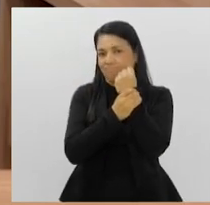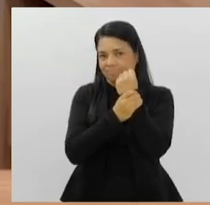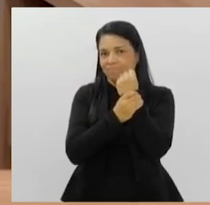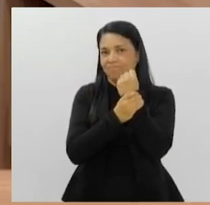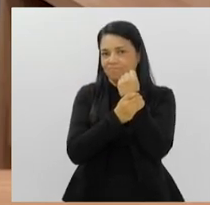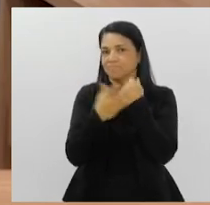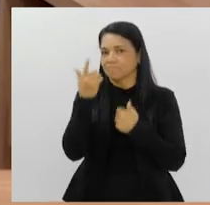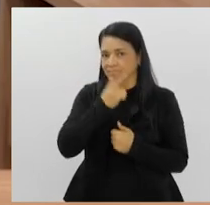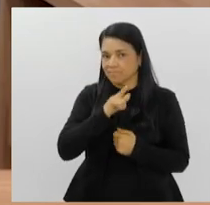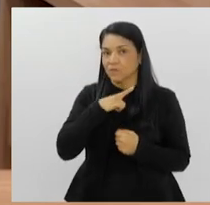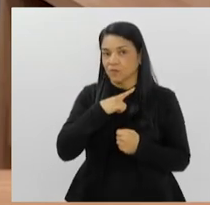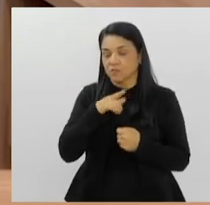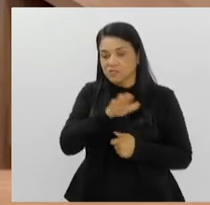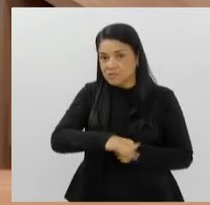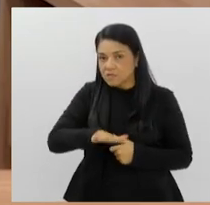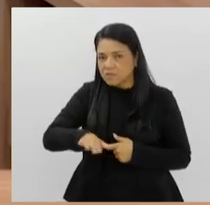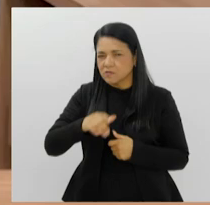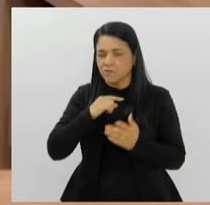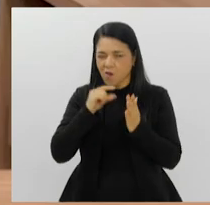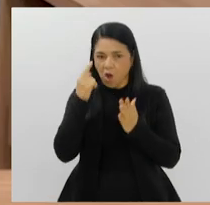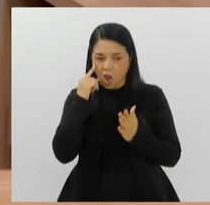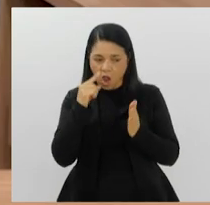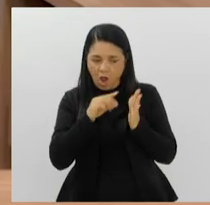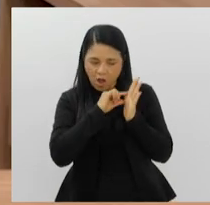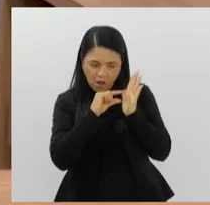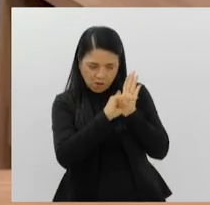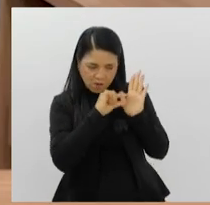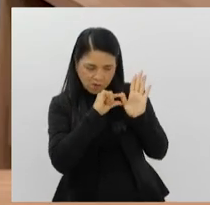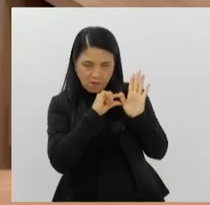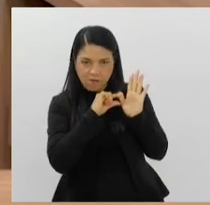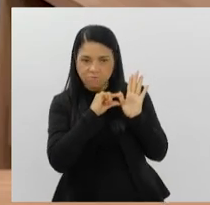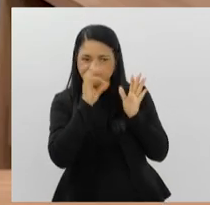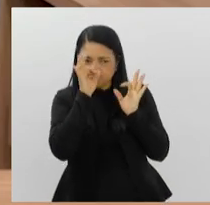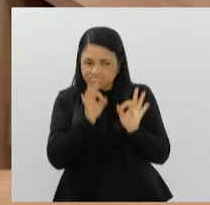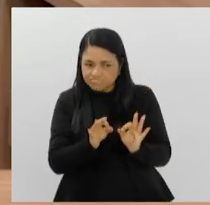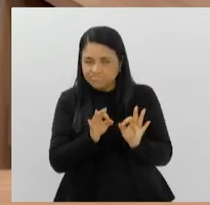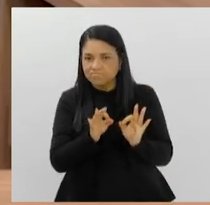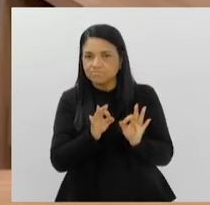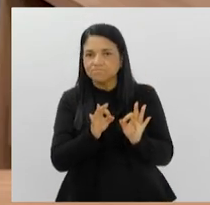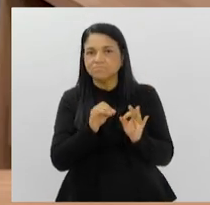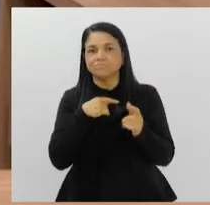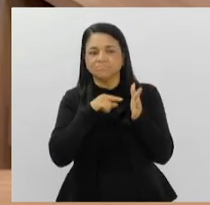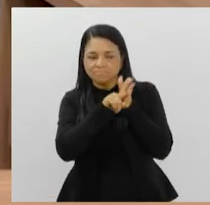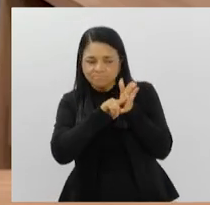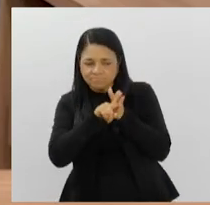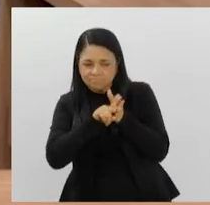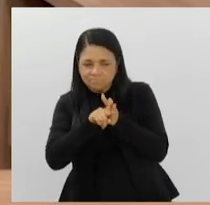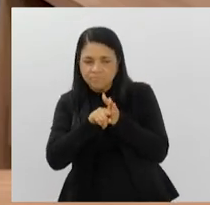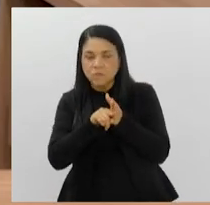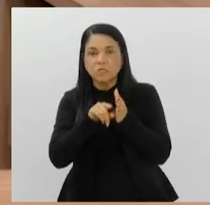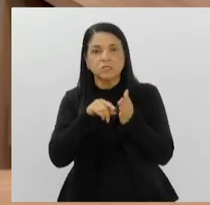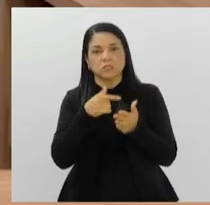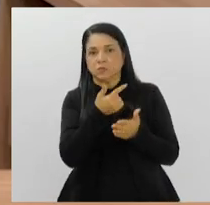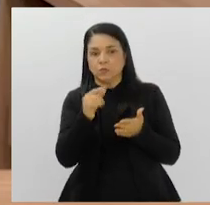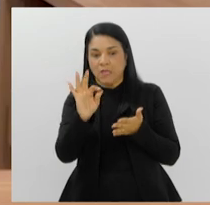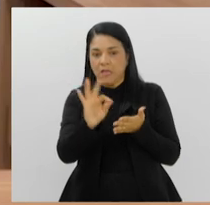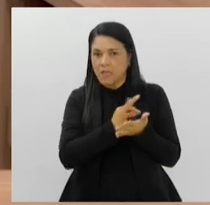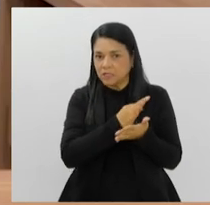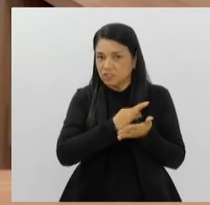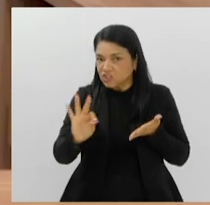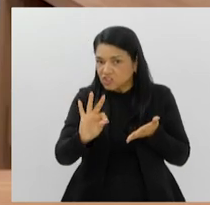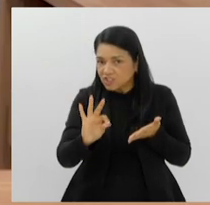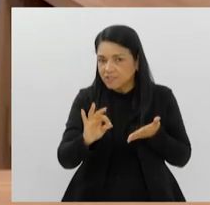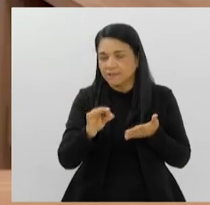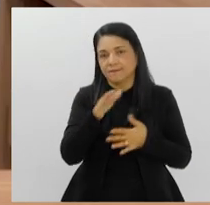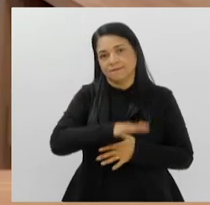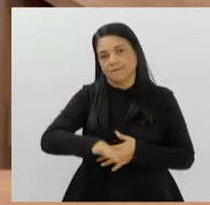pequenos. Fique de olho nos rótulos. Certifique-se que não há agentes que possam causar intoxicações ou